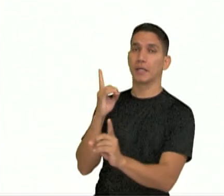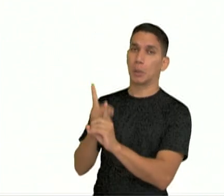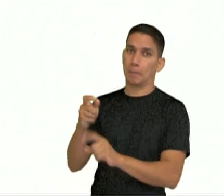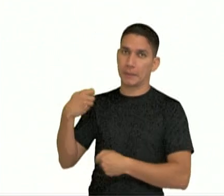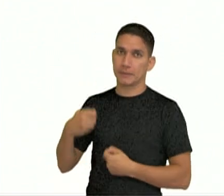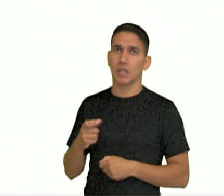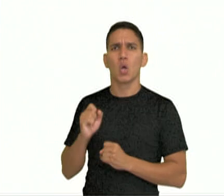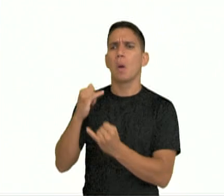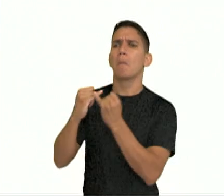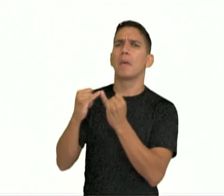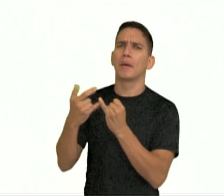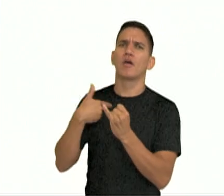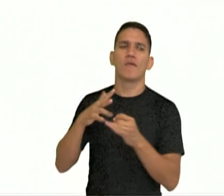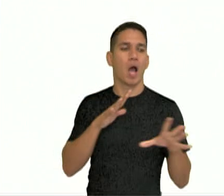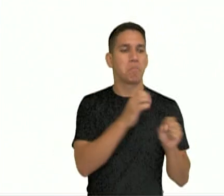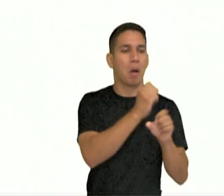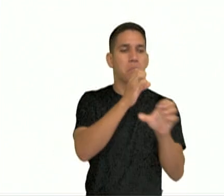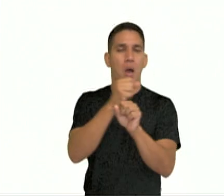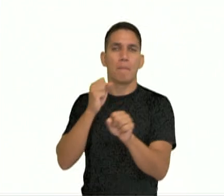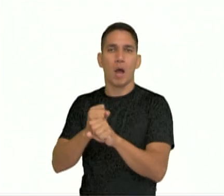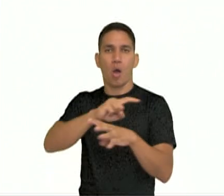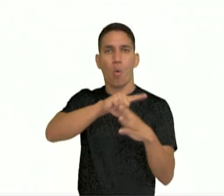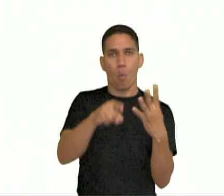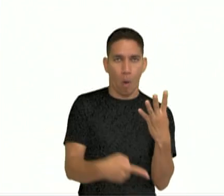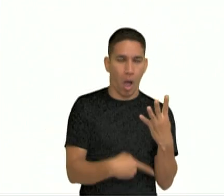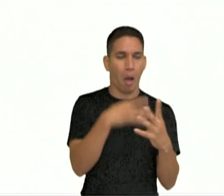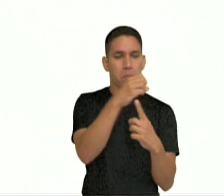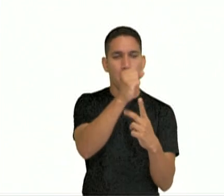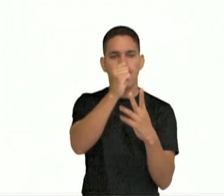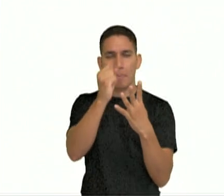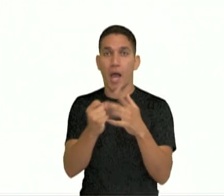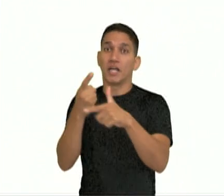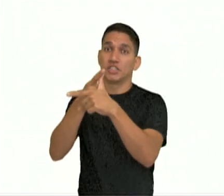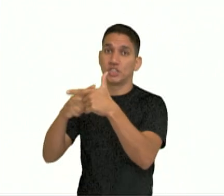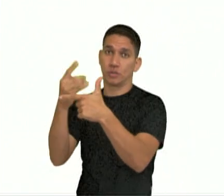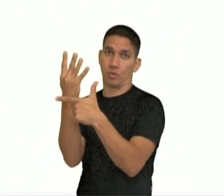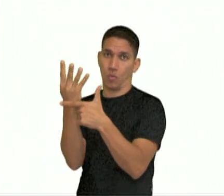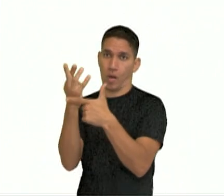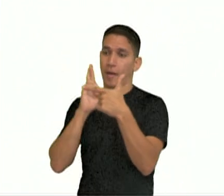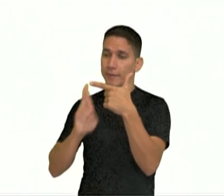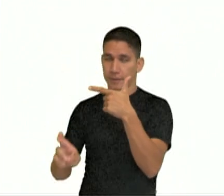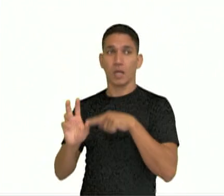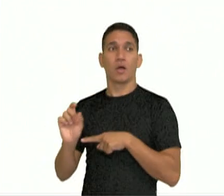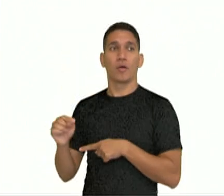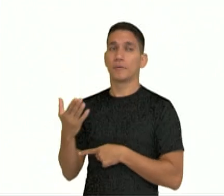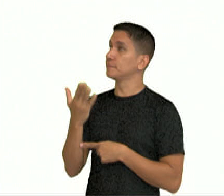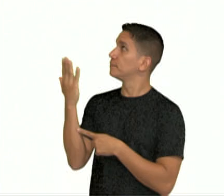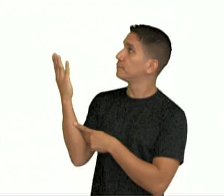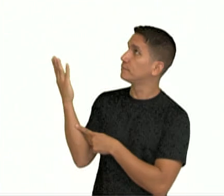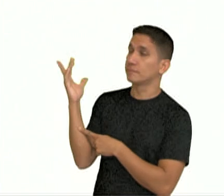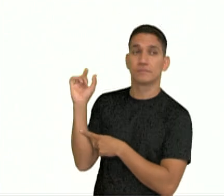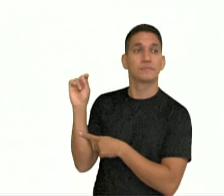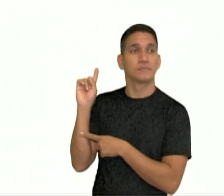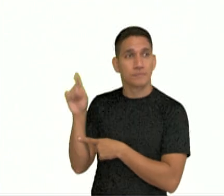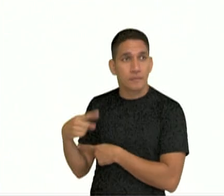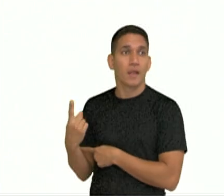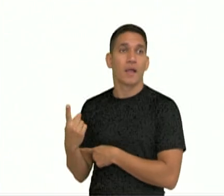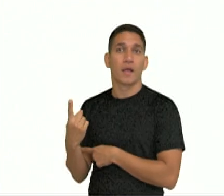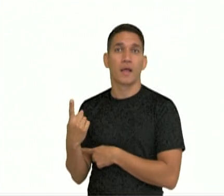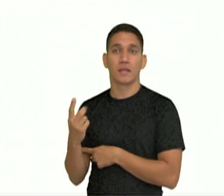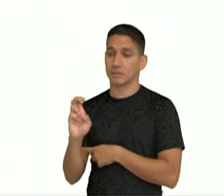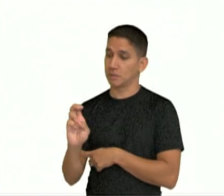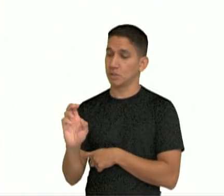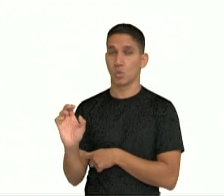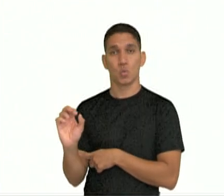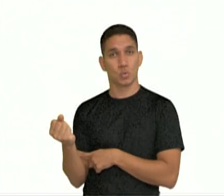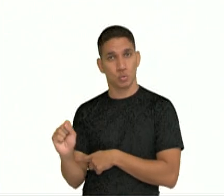eu vou somar os quatro valores e vou dividir por 4. Somando os quatro valores, 232 dividido por 4,